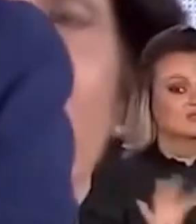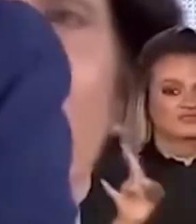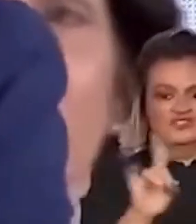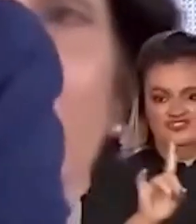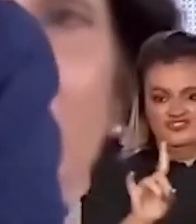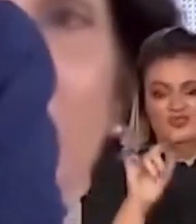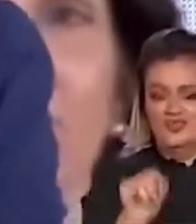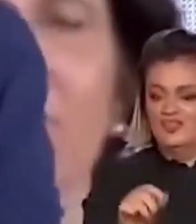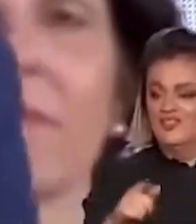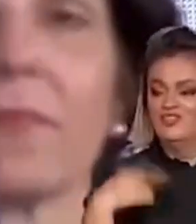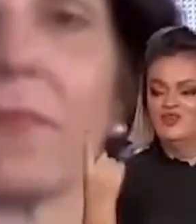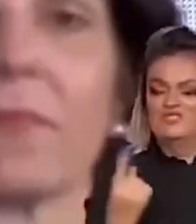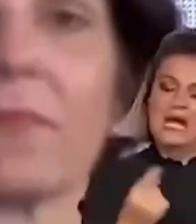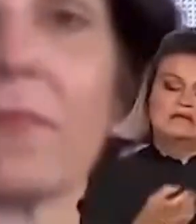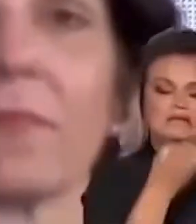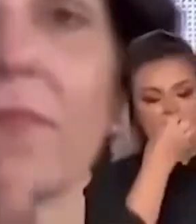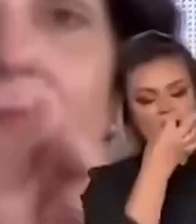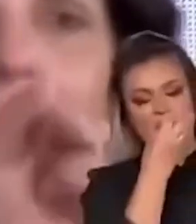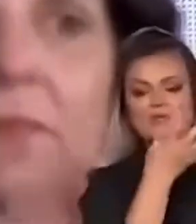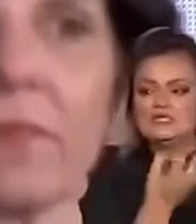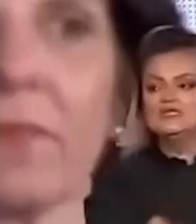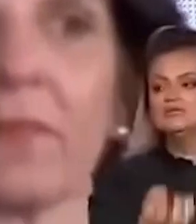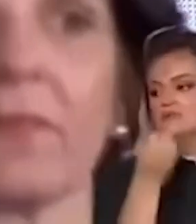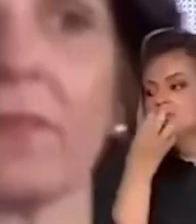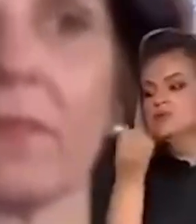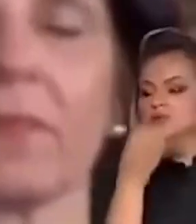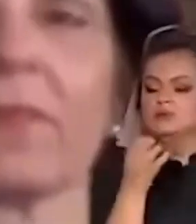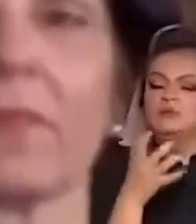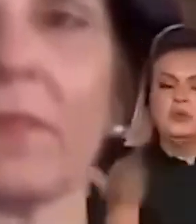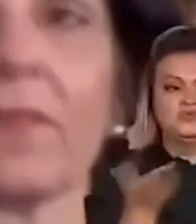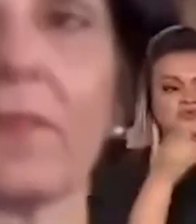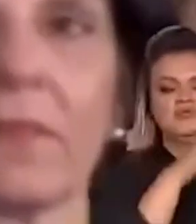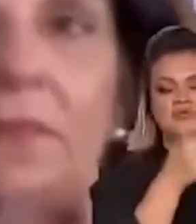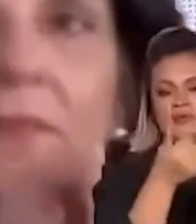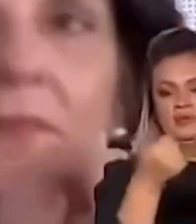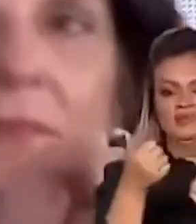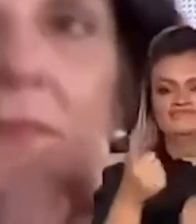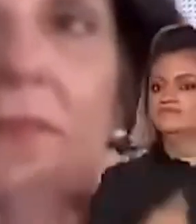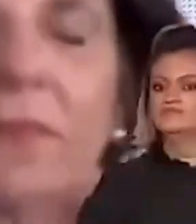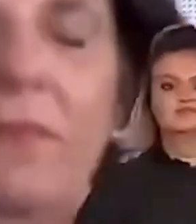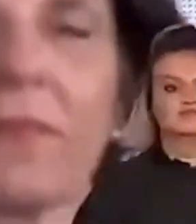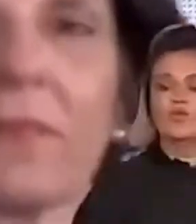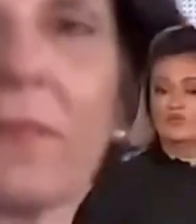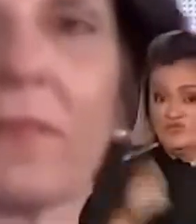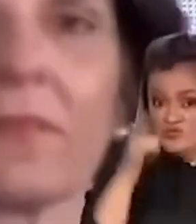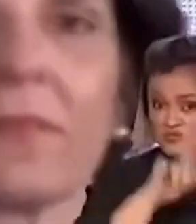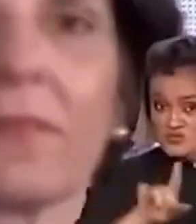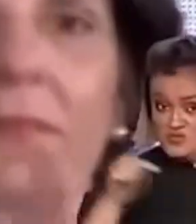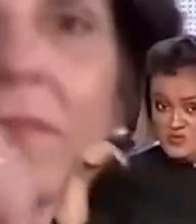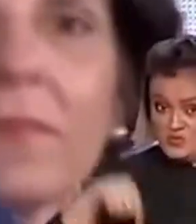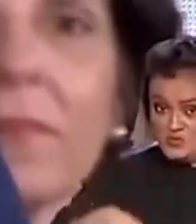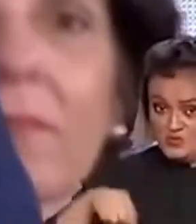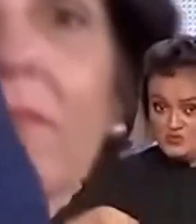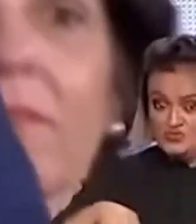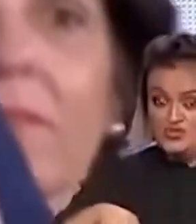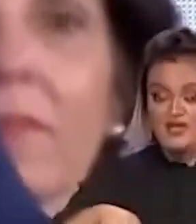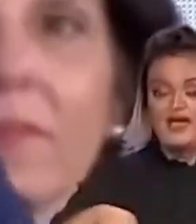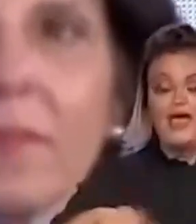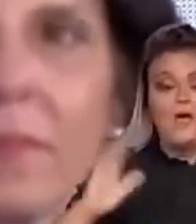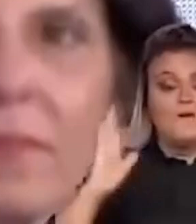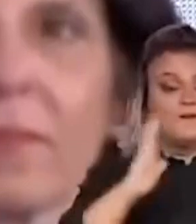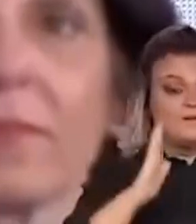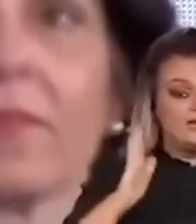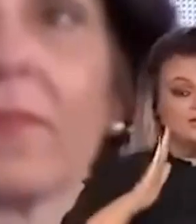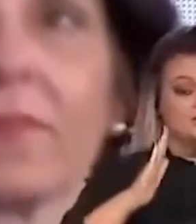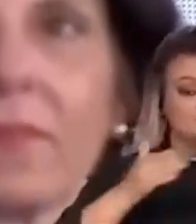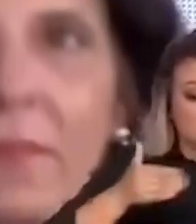que nós nos contentemos com o que nós conquistamos hoje. O que nós conquistamos hoje é o estágio